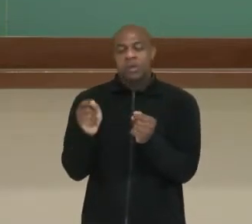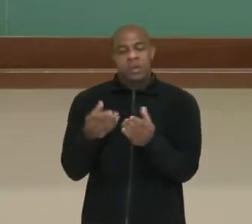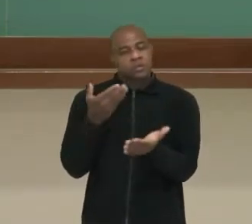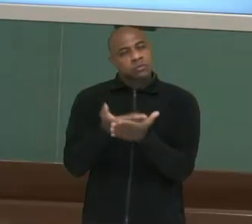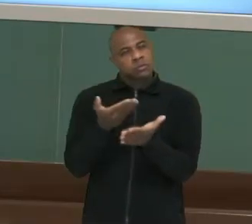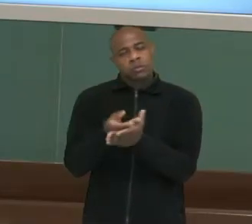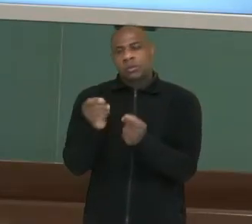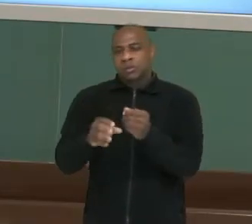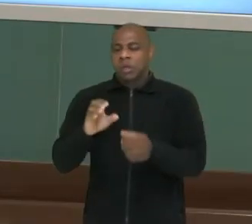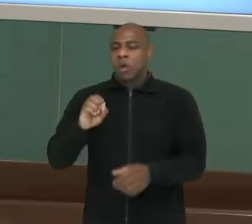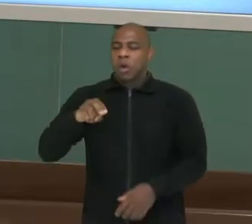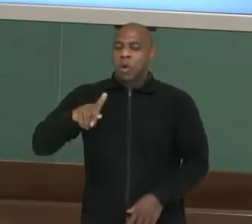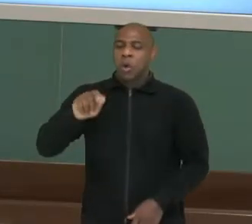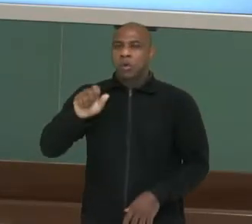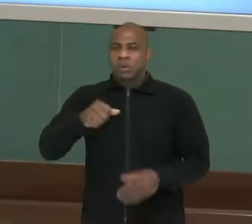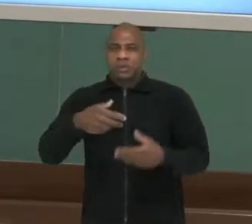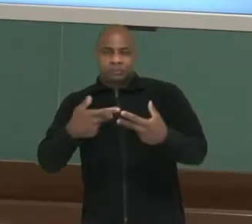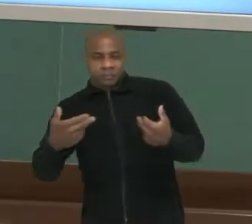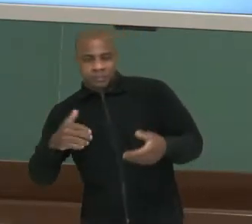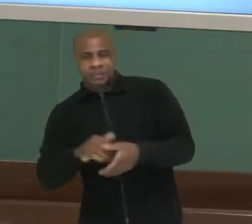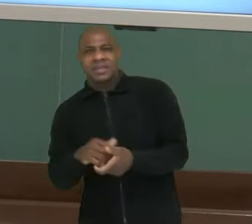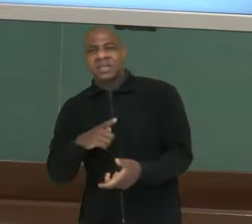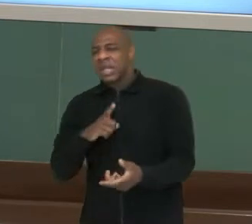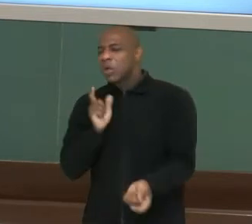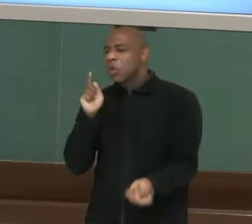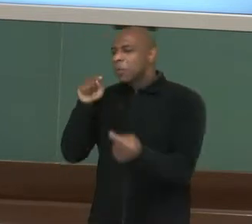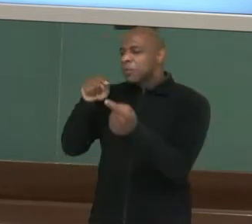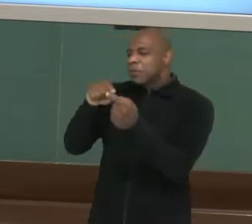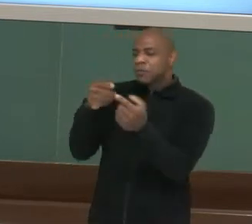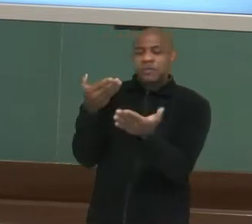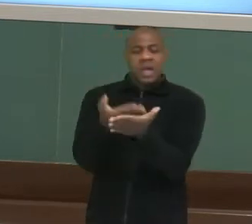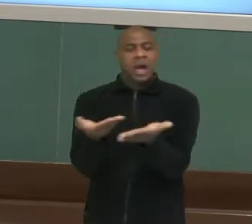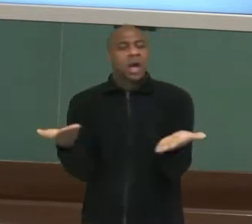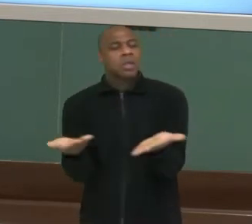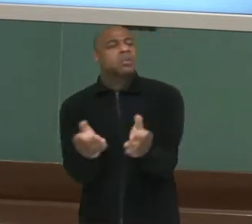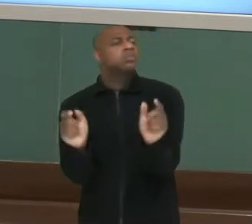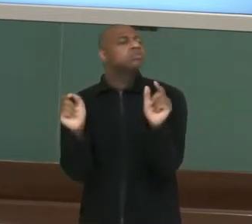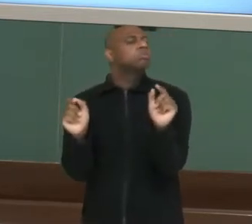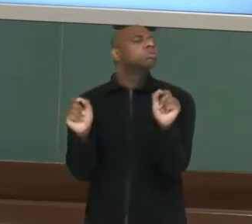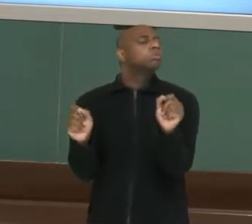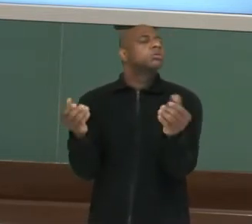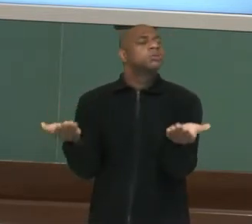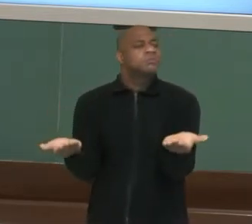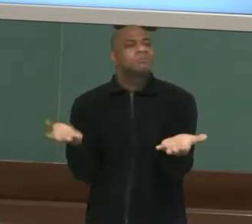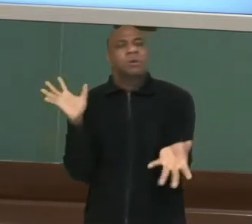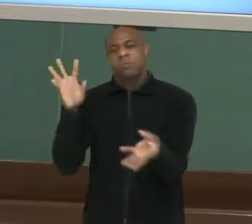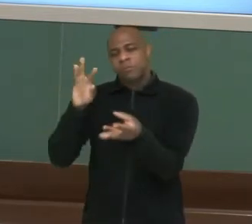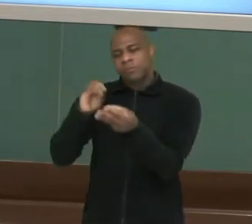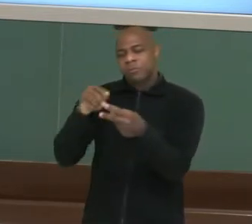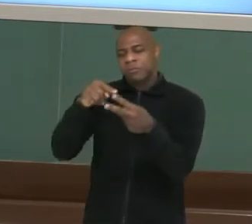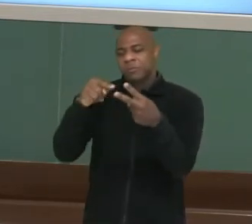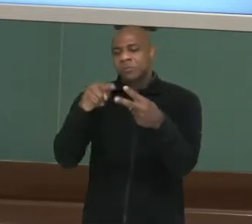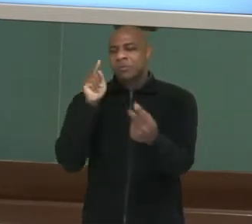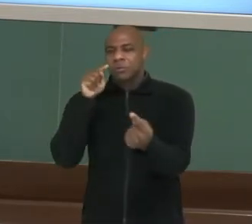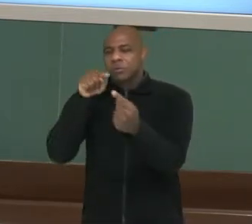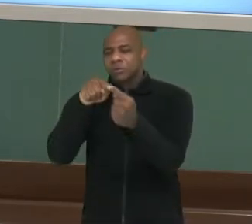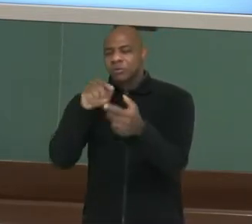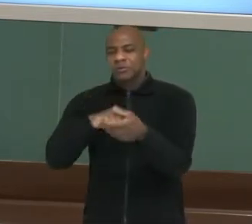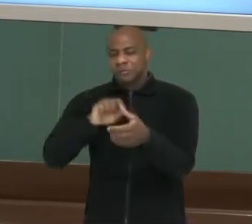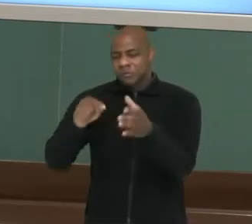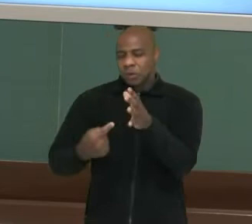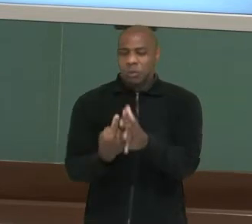e é claro, nós temos um grande objetivo. Tá, pessoal? Eu posso resumir esses dois objetivos em um